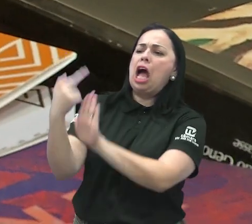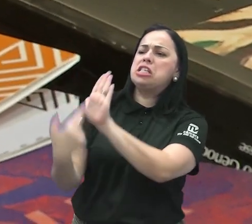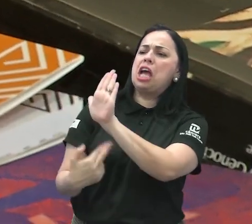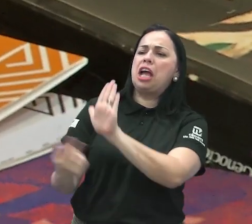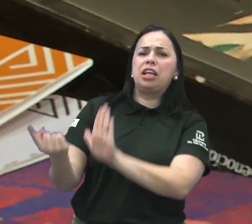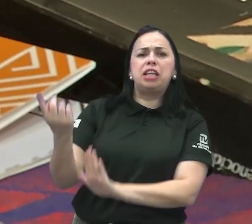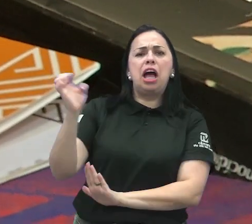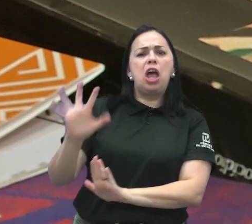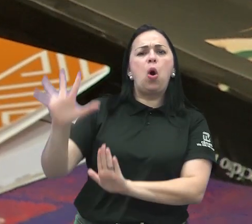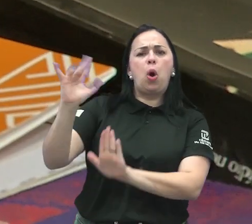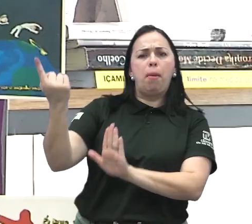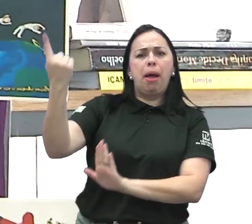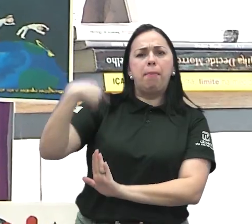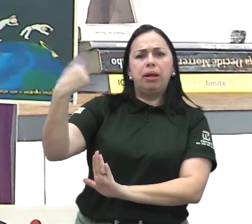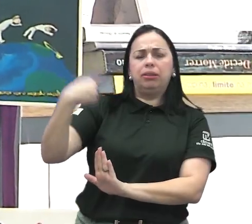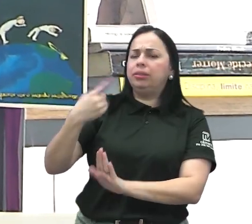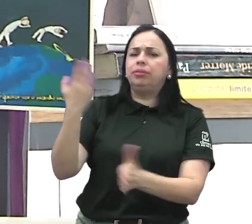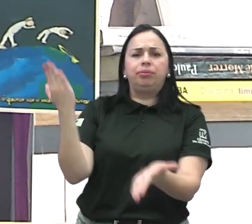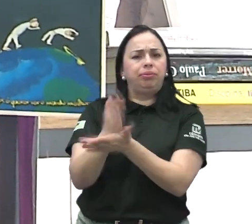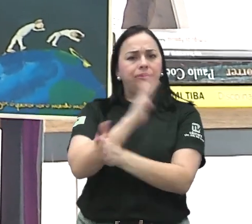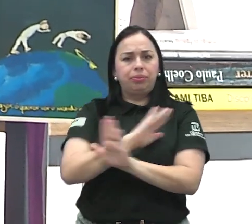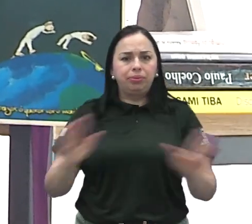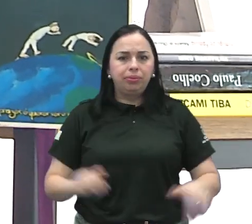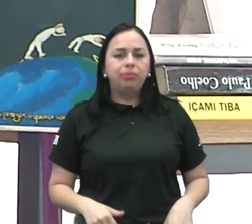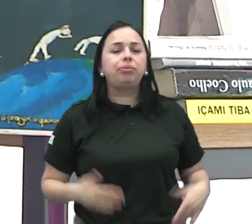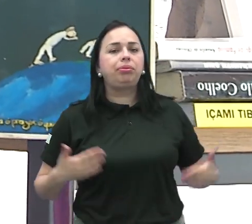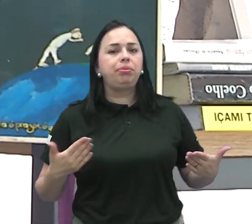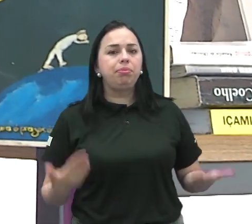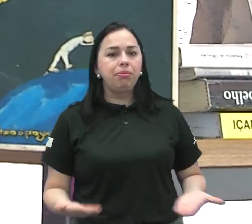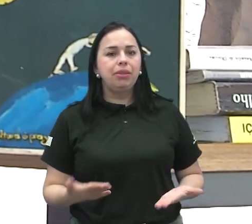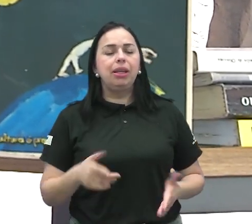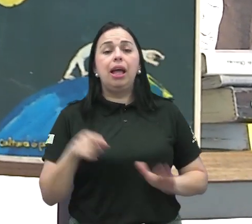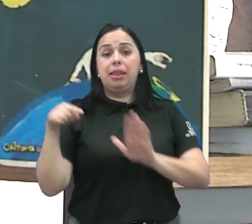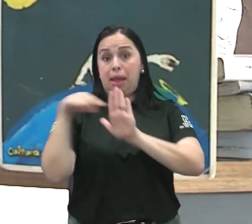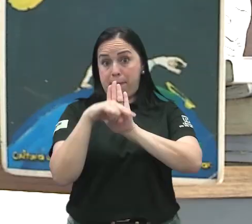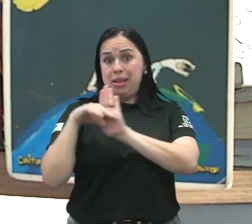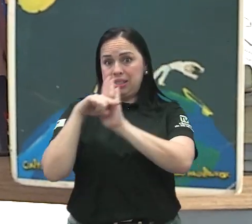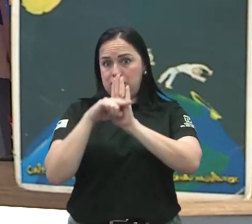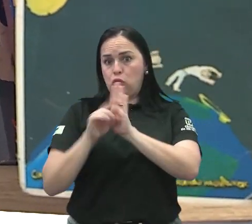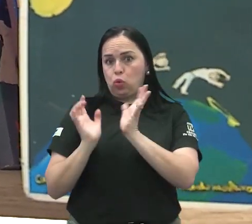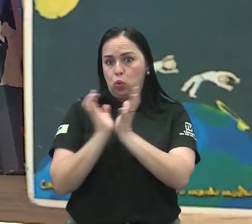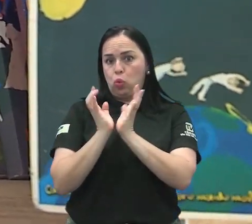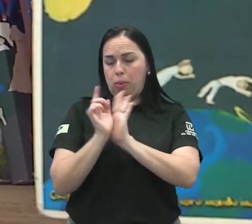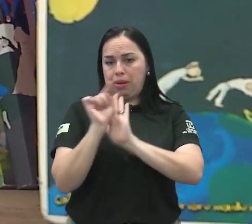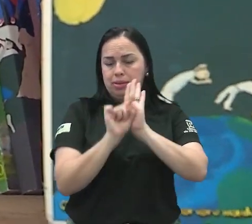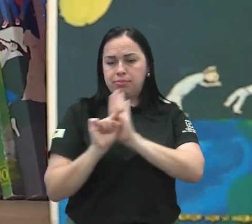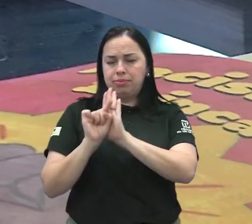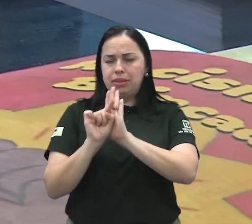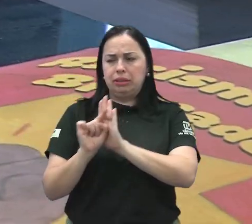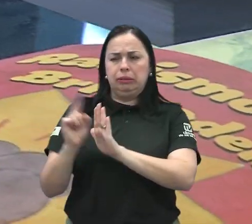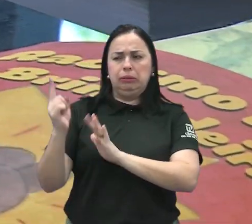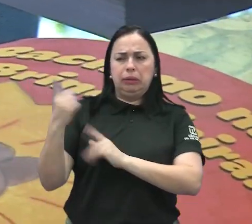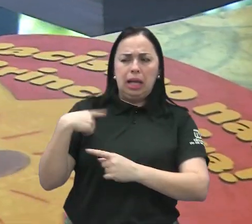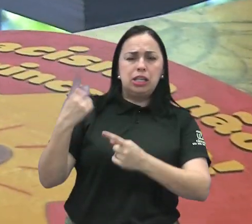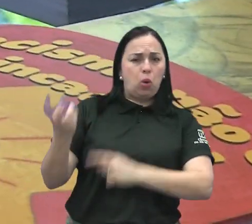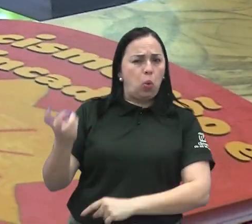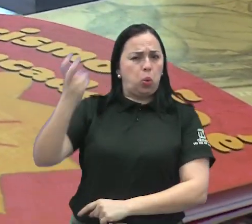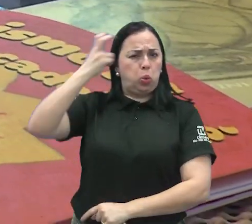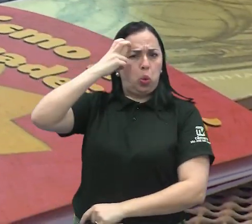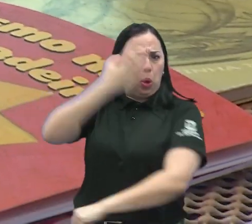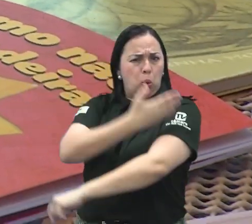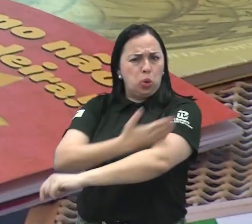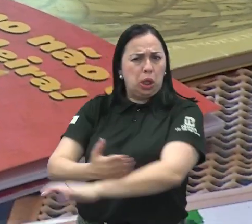questionar os padrões impostos a partir do processo de colonização, que, segundo pesquisadores, deixou